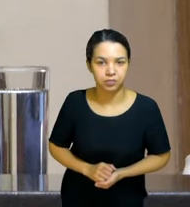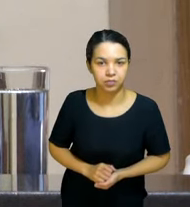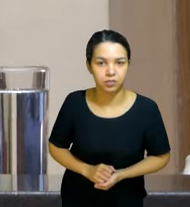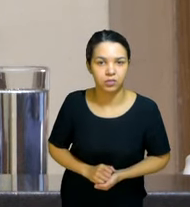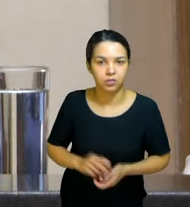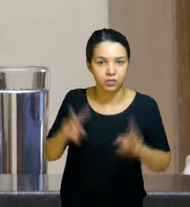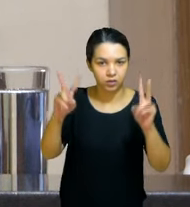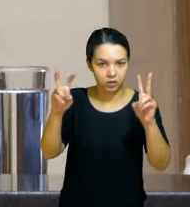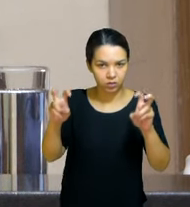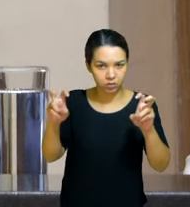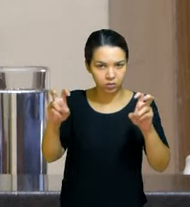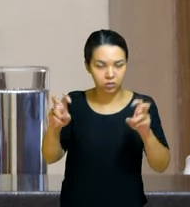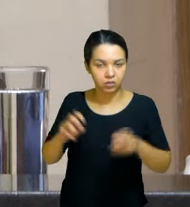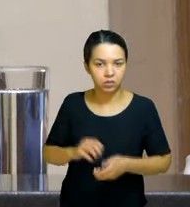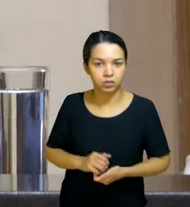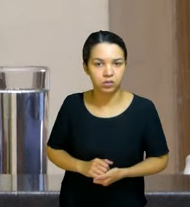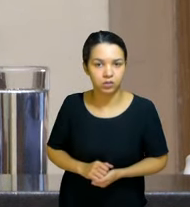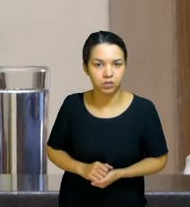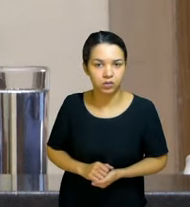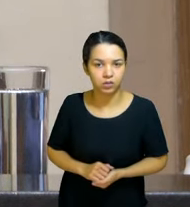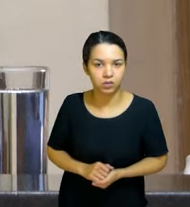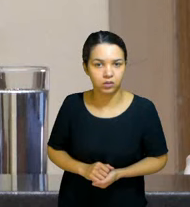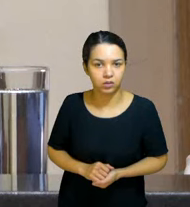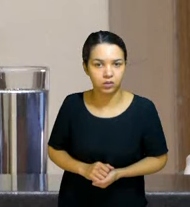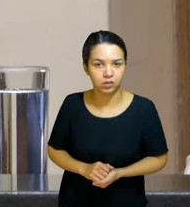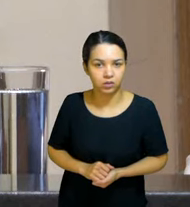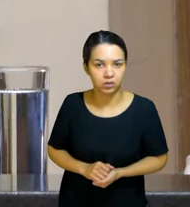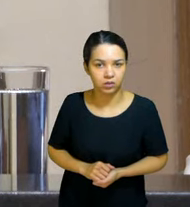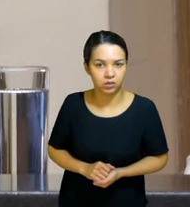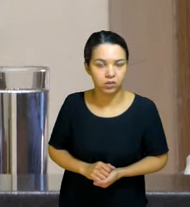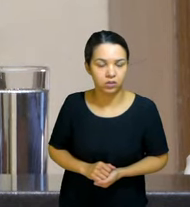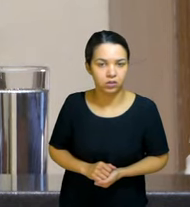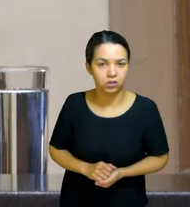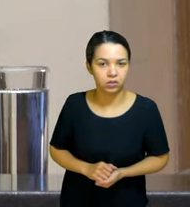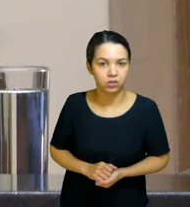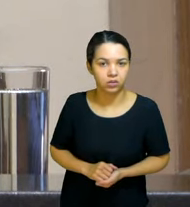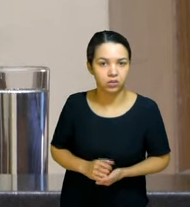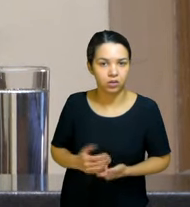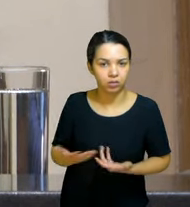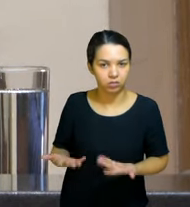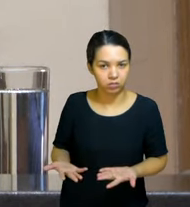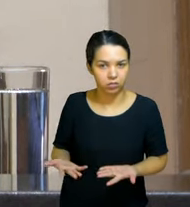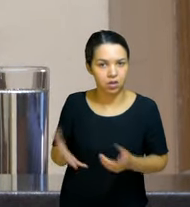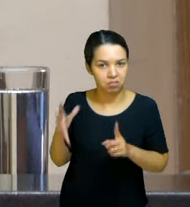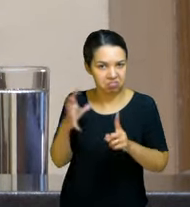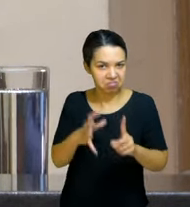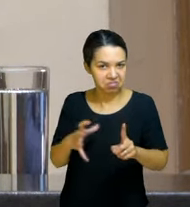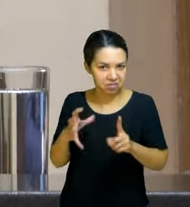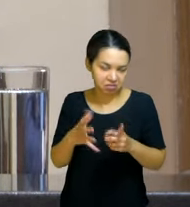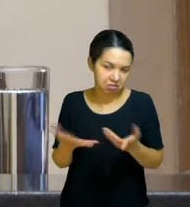sobre essa questão dessa tensão, se eu puder colocar assim, deputado Mário Mota,